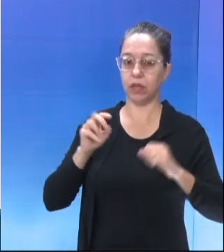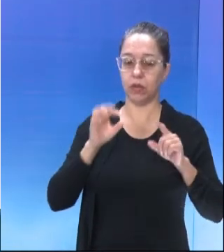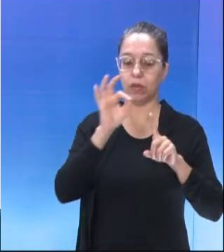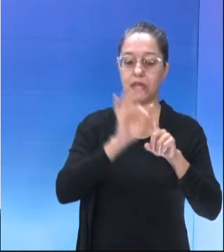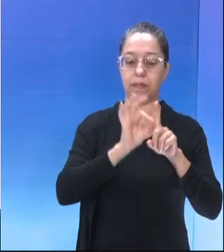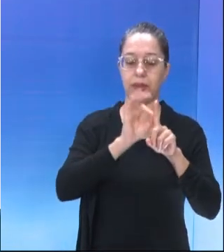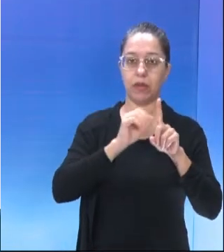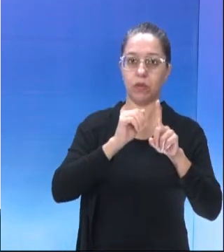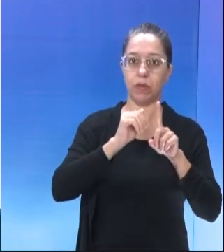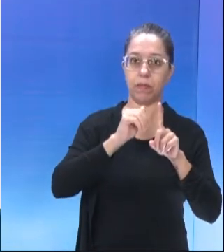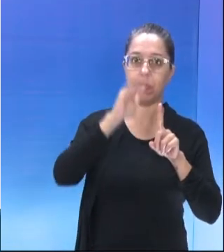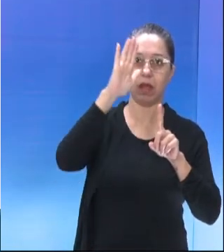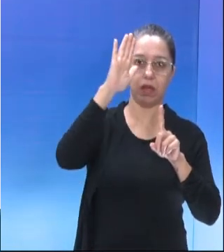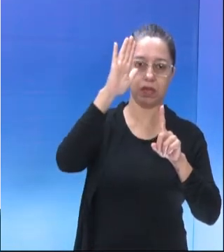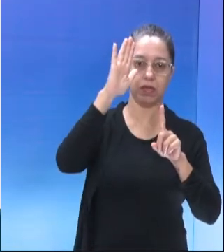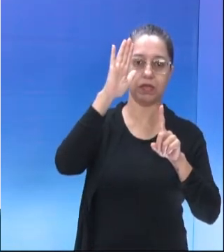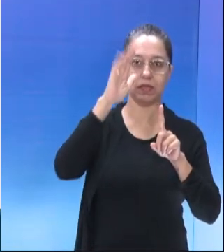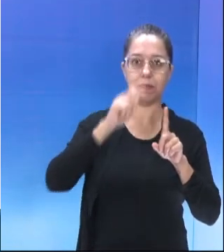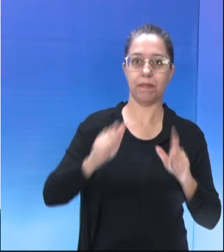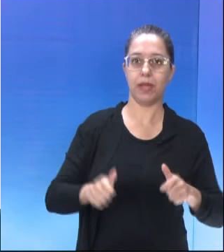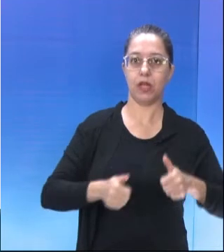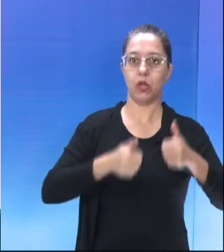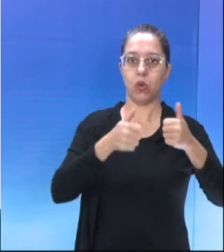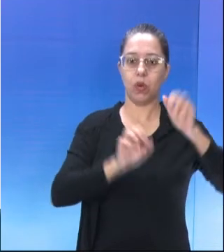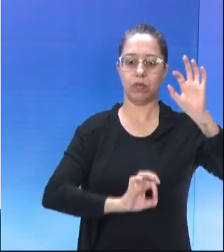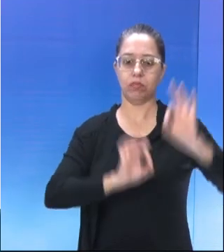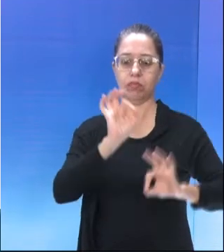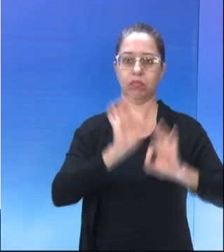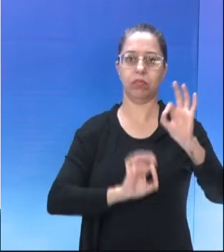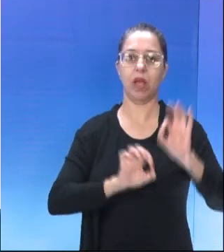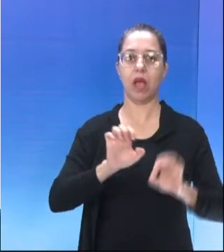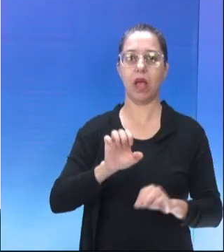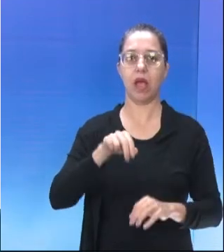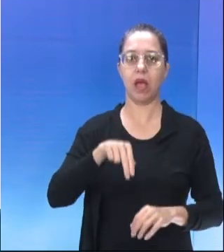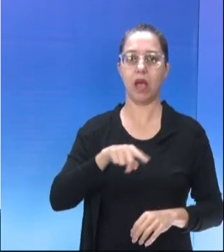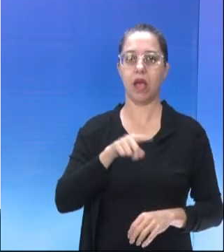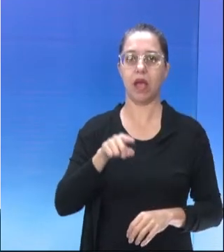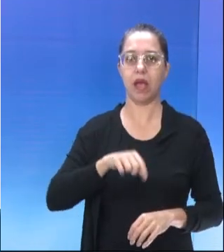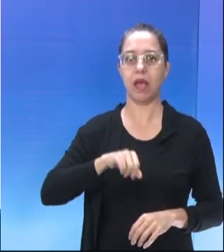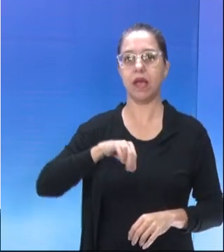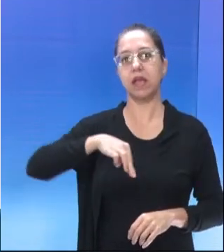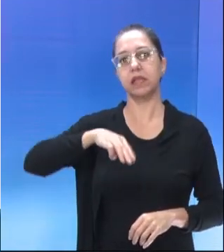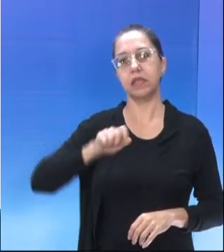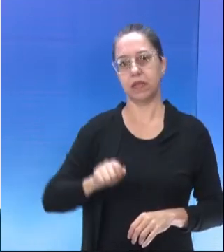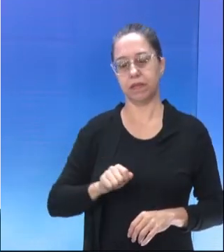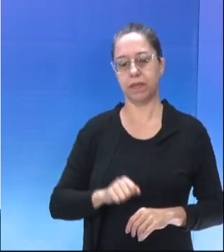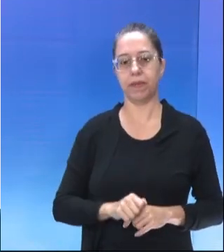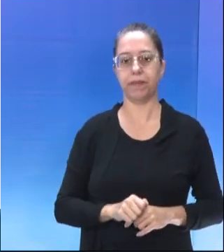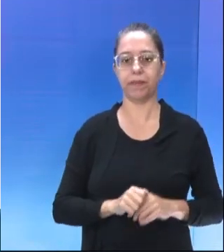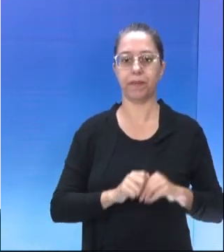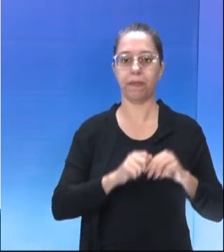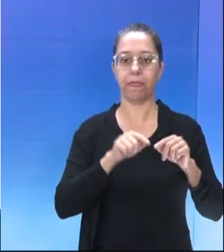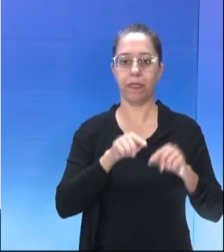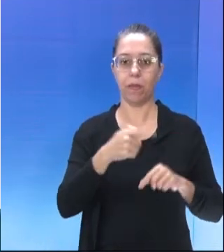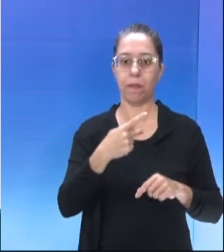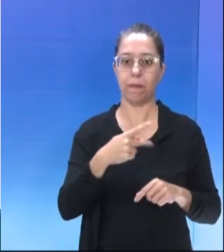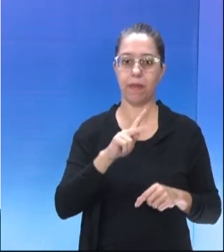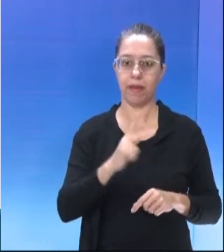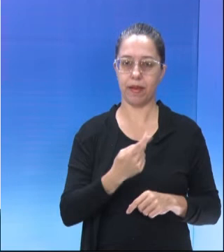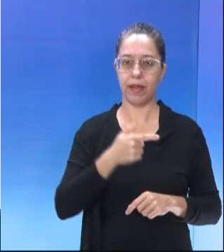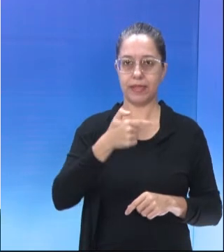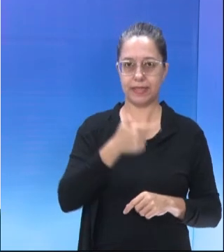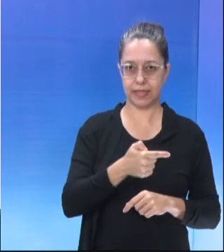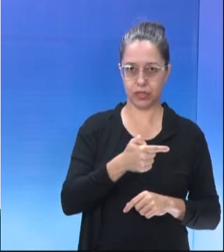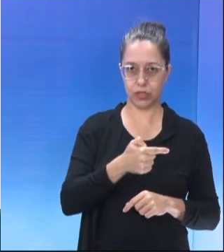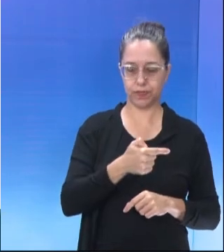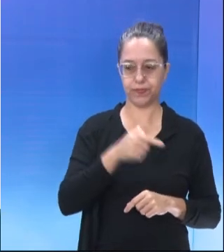da temperatura, melhora a atividade da enzima, certo? Com pH 7, igual